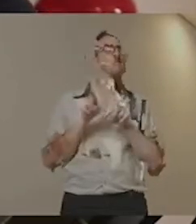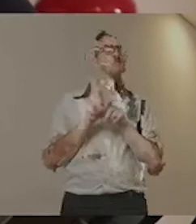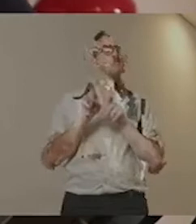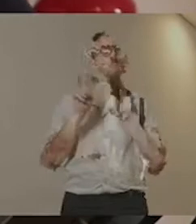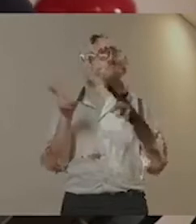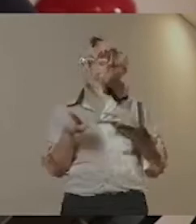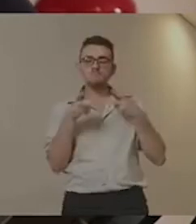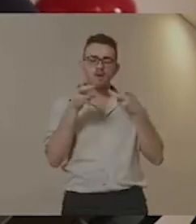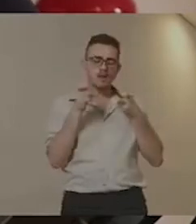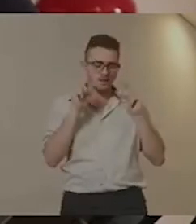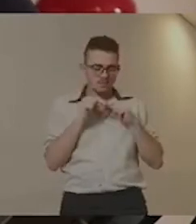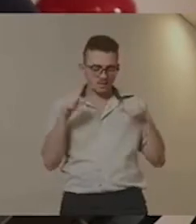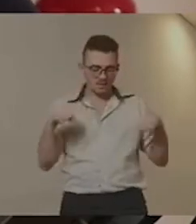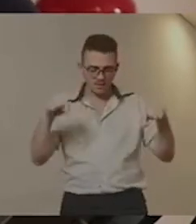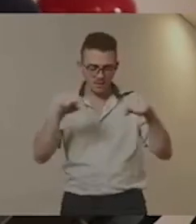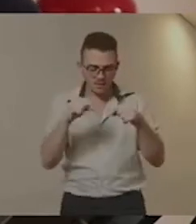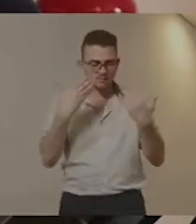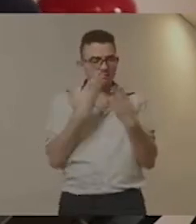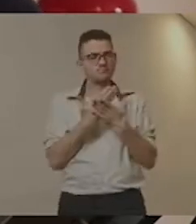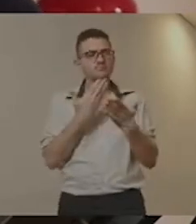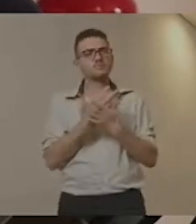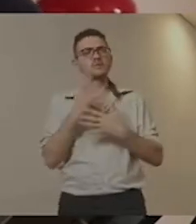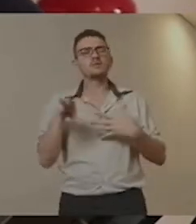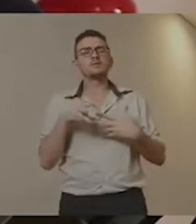para dentro da sala, respirar.